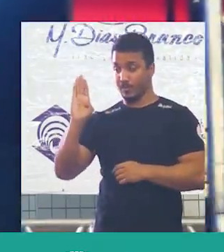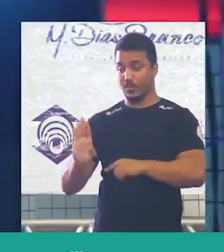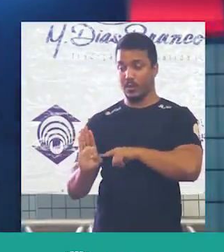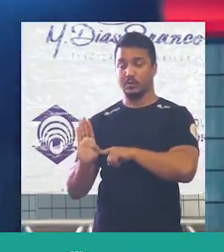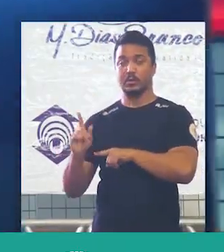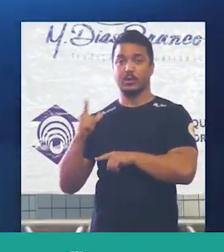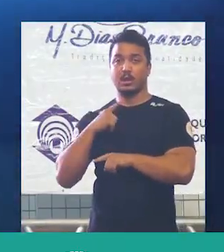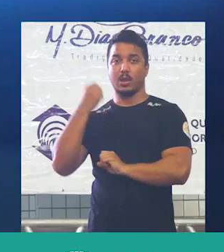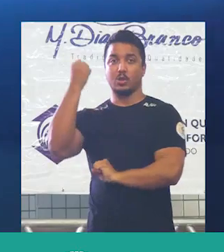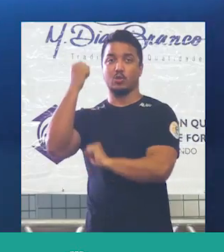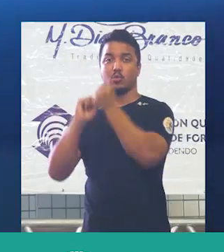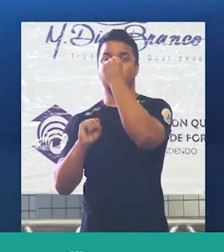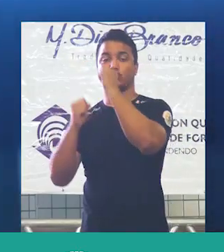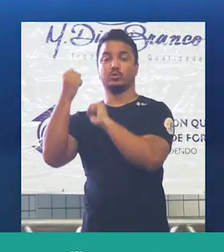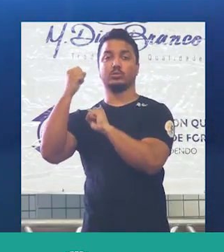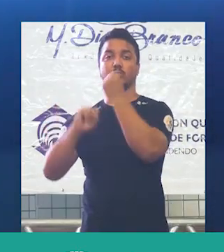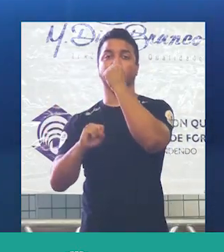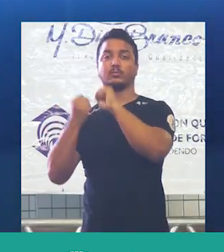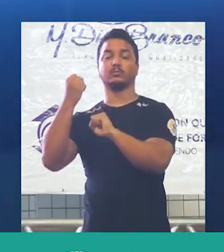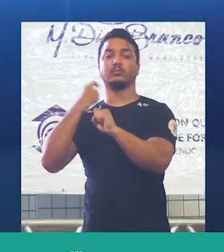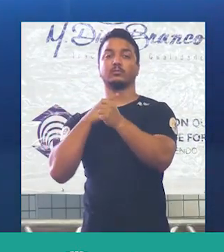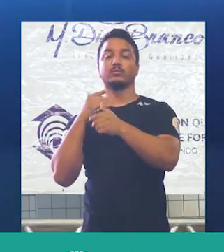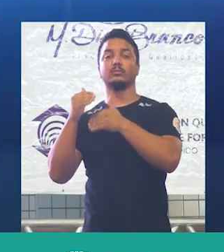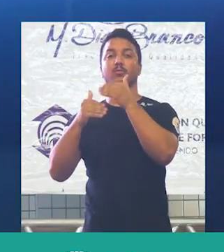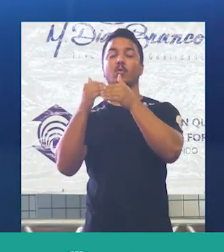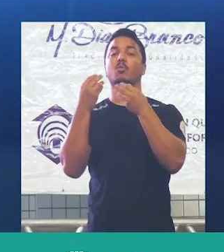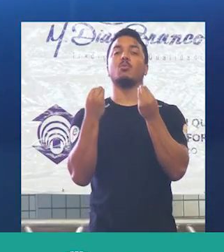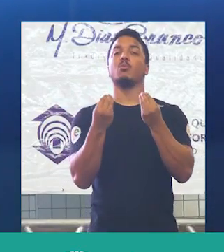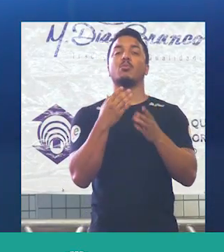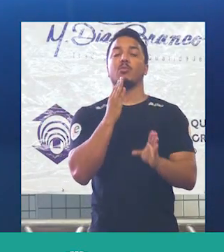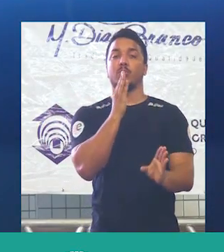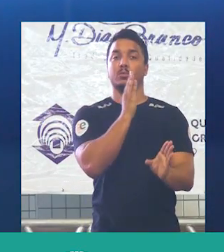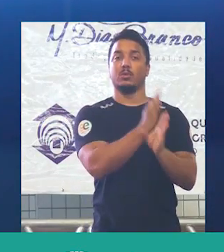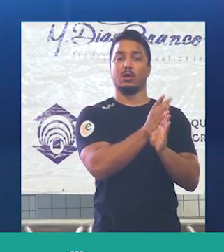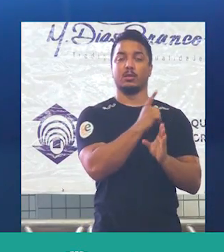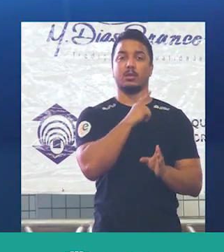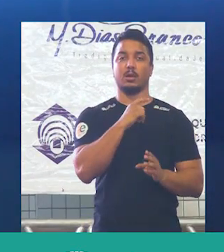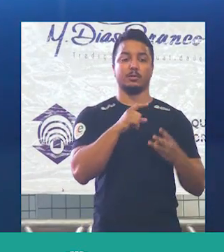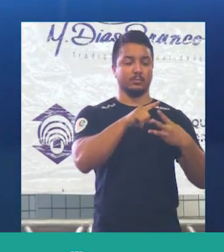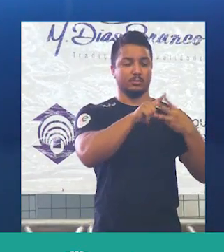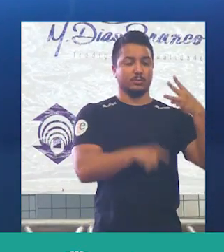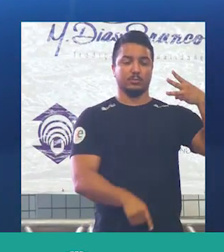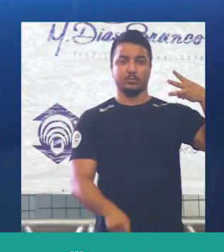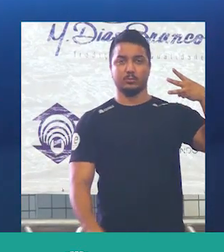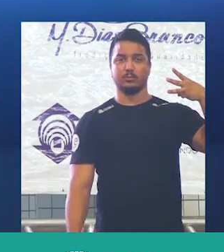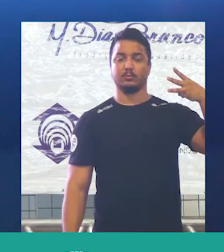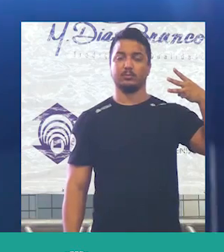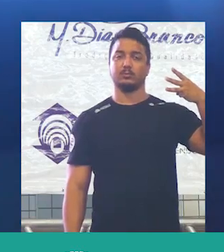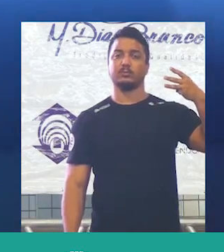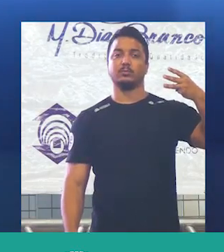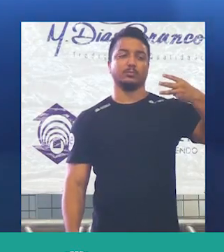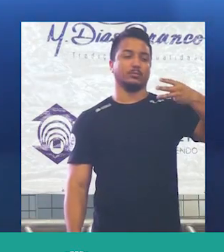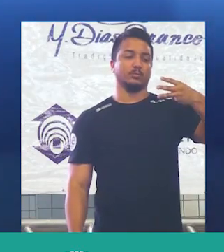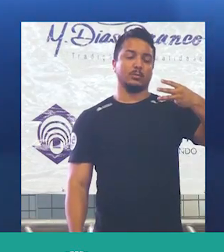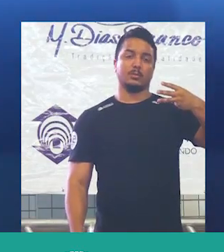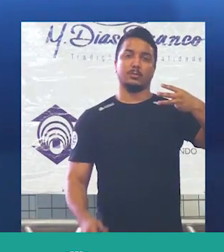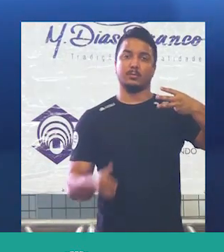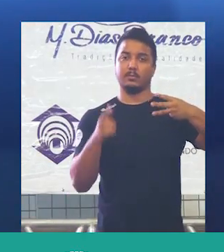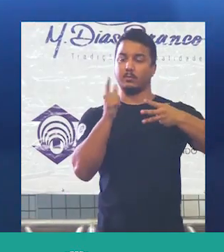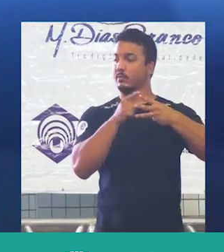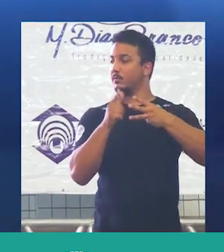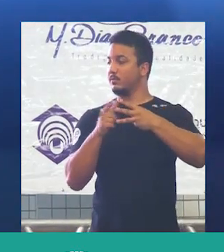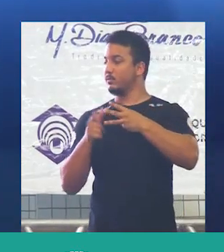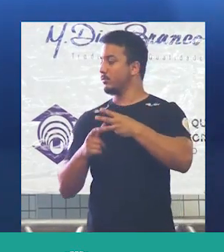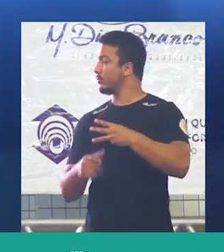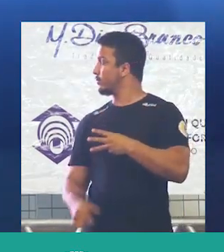a indústria vai se desenvolver graças a 3 fatores. Vou botar logo tudo